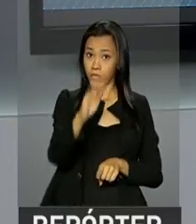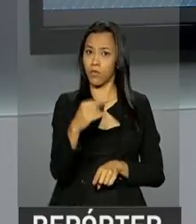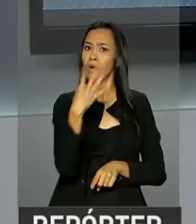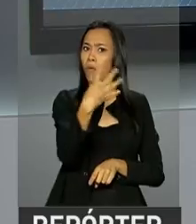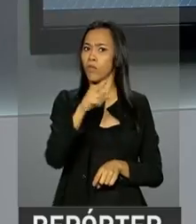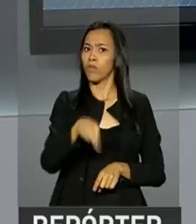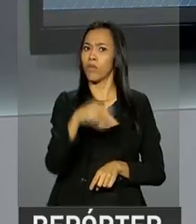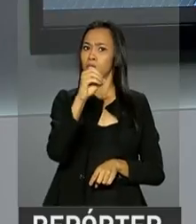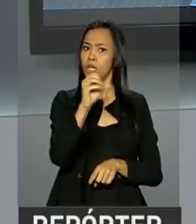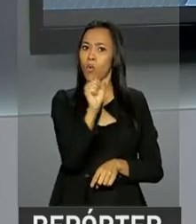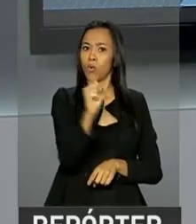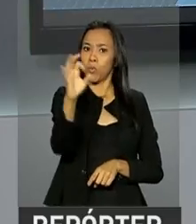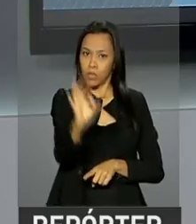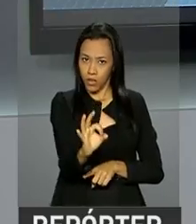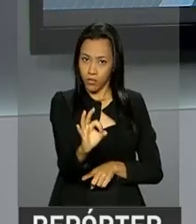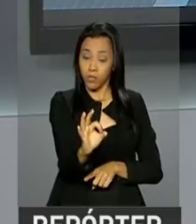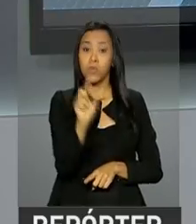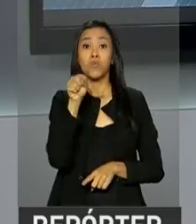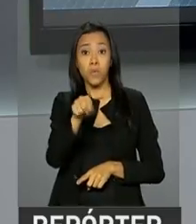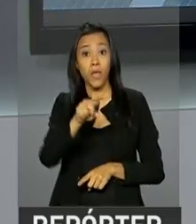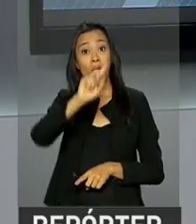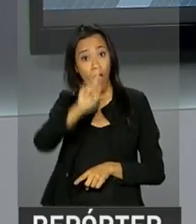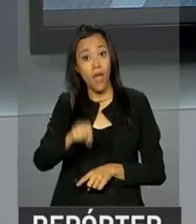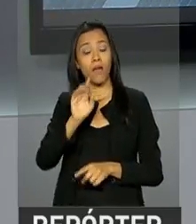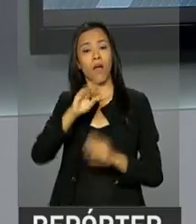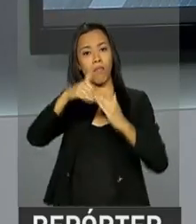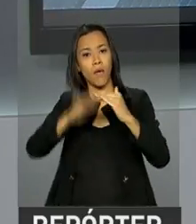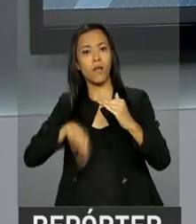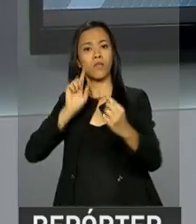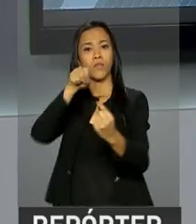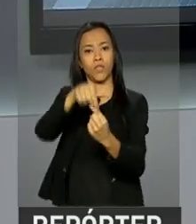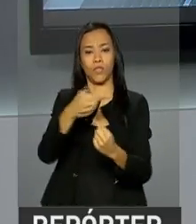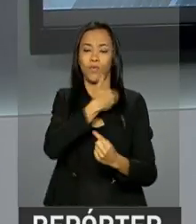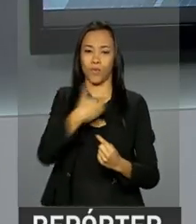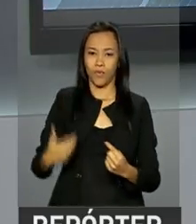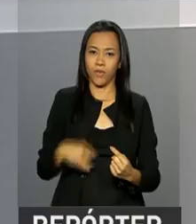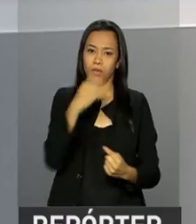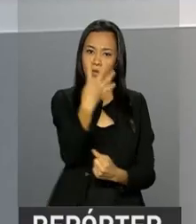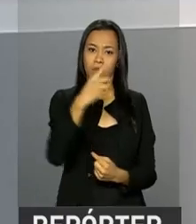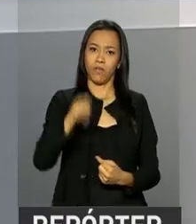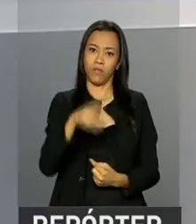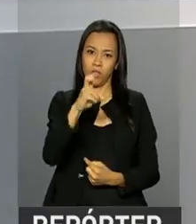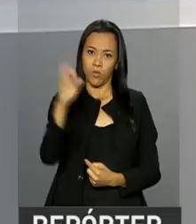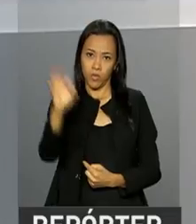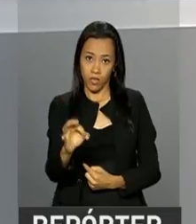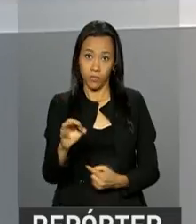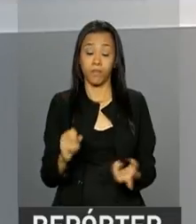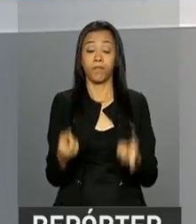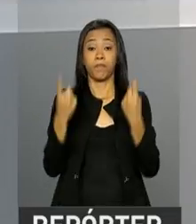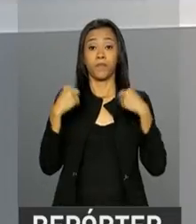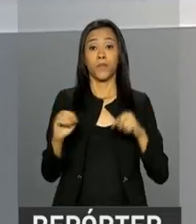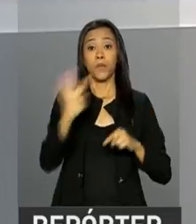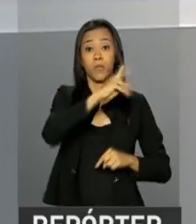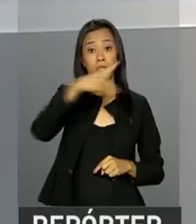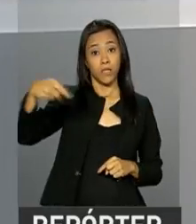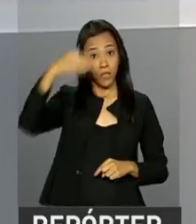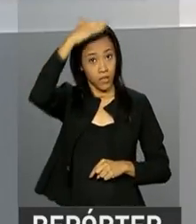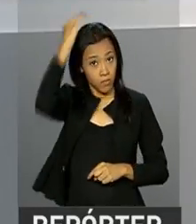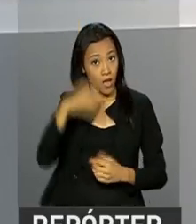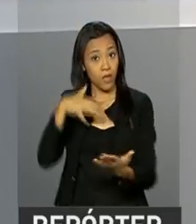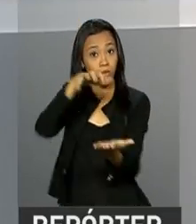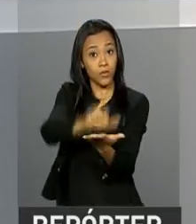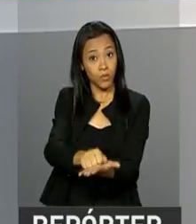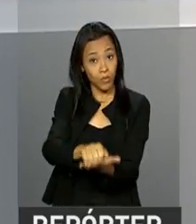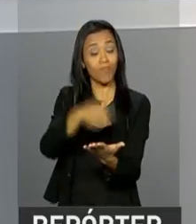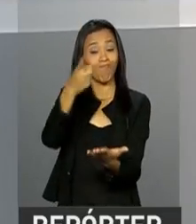4,08 por cento o que é abaixo da meta de 4 e meio por cento o presidente michel temer assumiu o comando do país